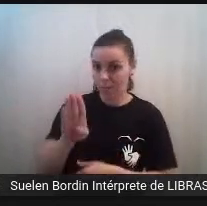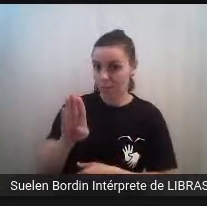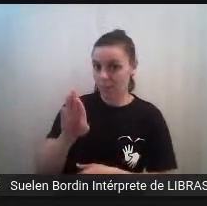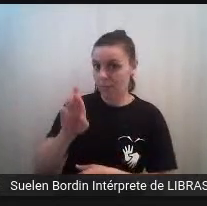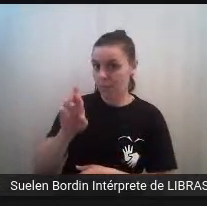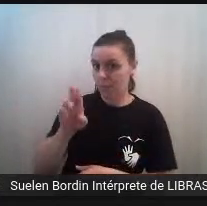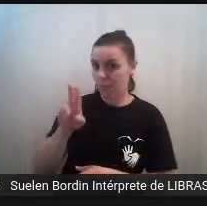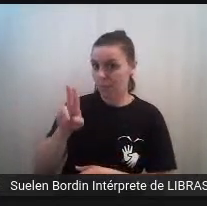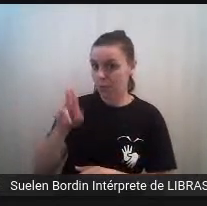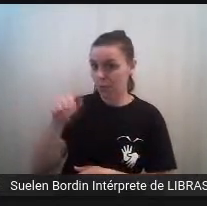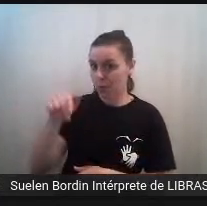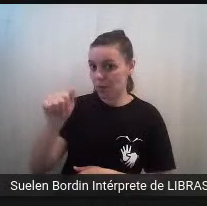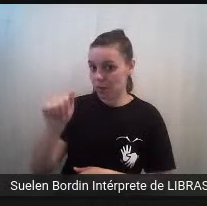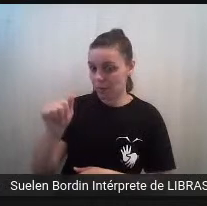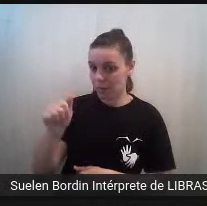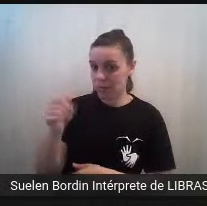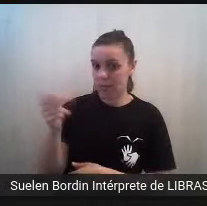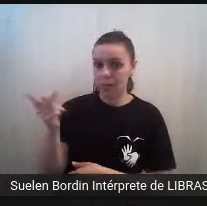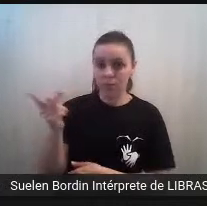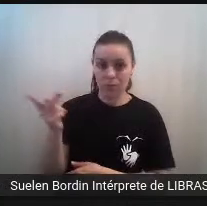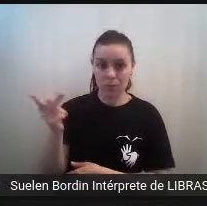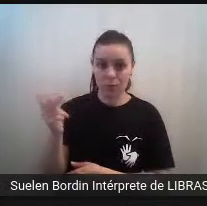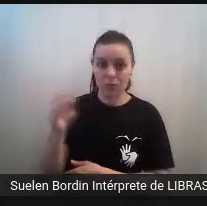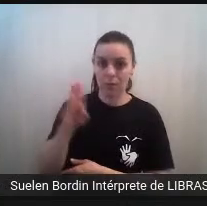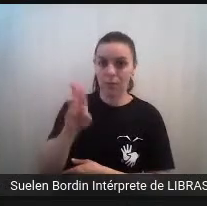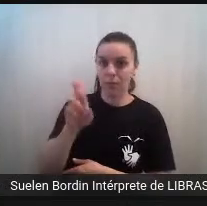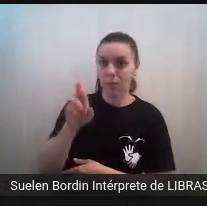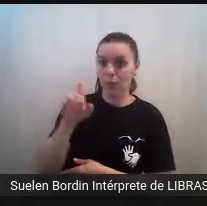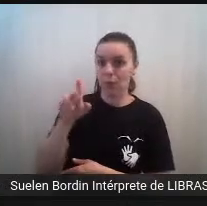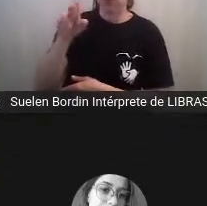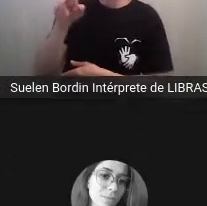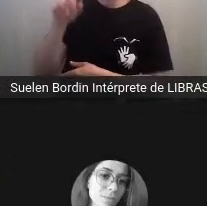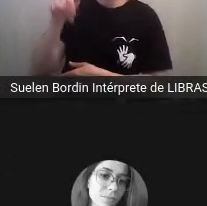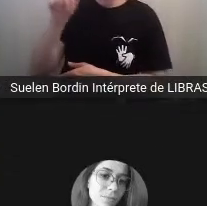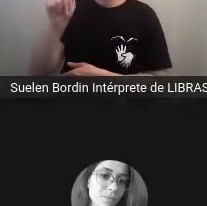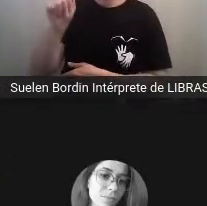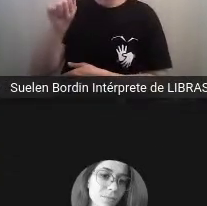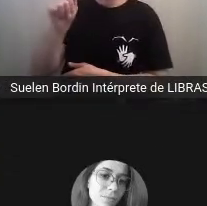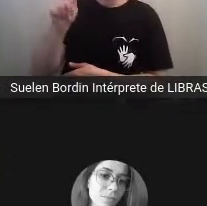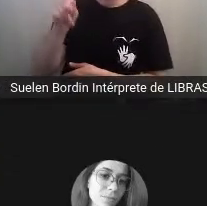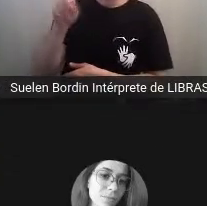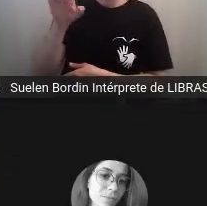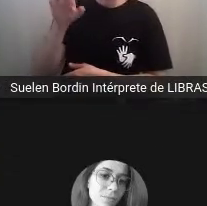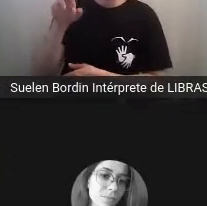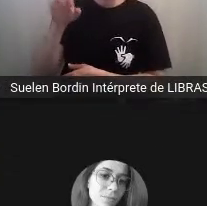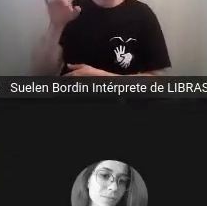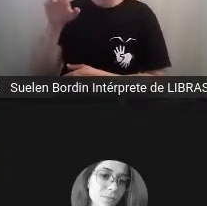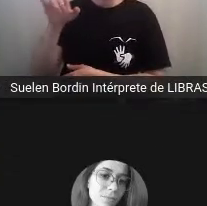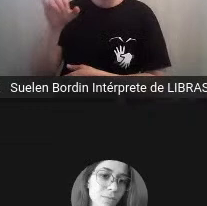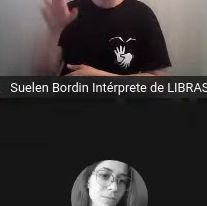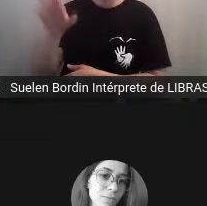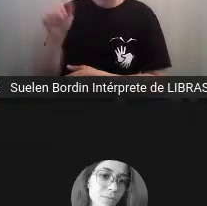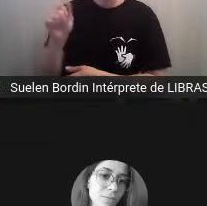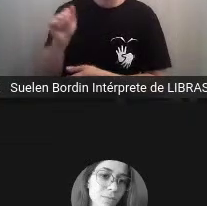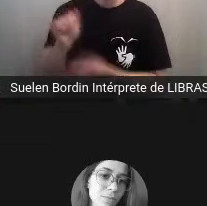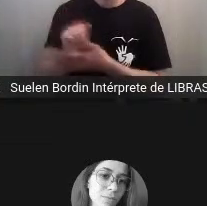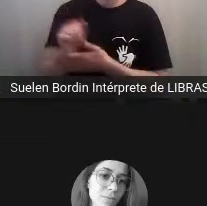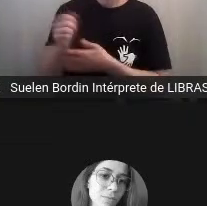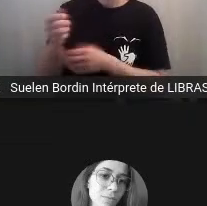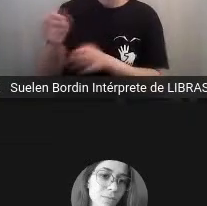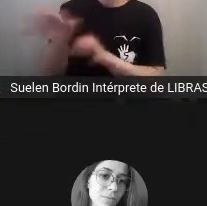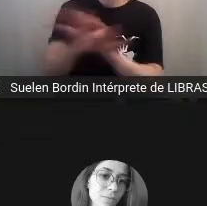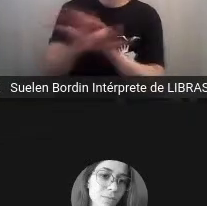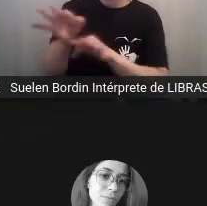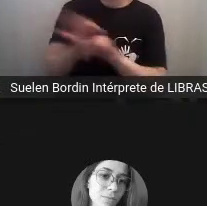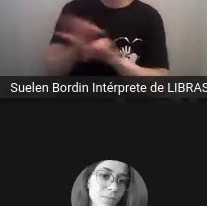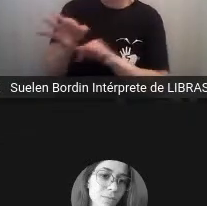segunda convidada é a Bruna Pereira Pedroso. E ela foi bolsista do CNPq pelo projeto, estava sob minha